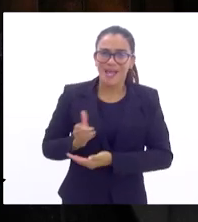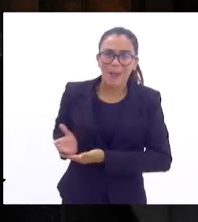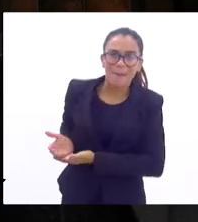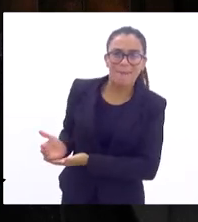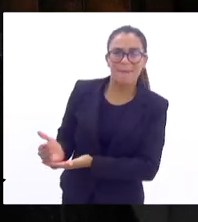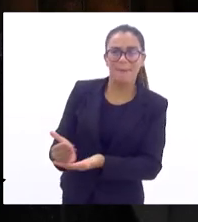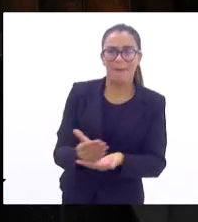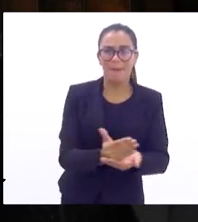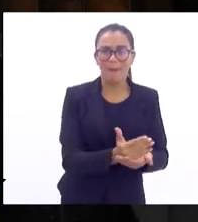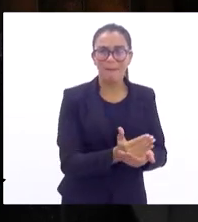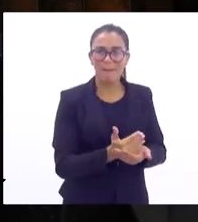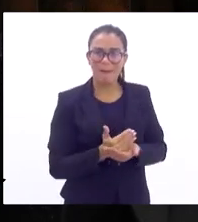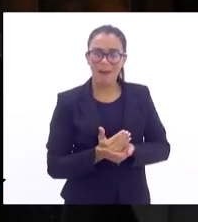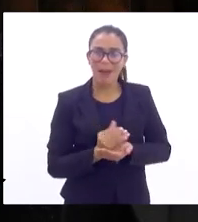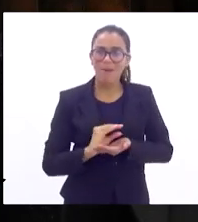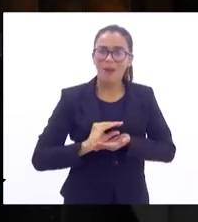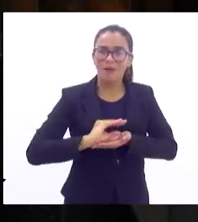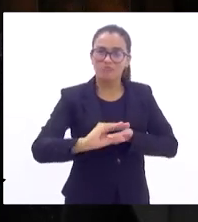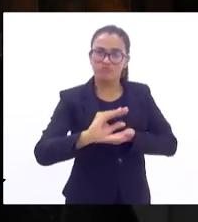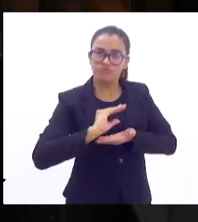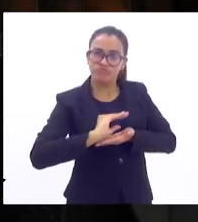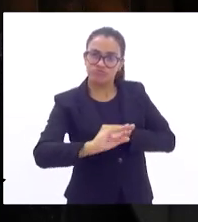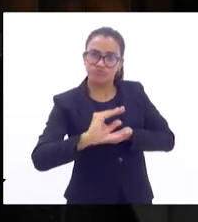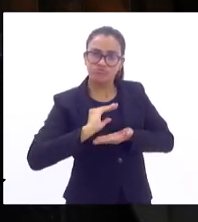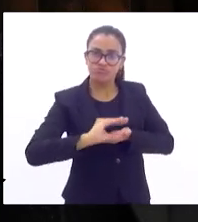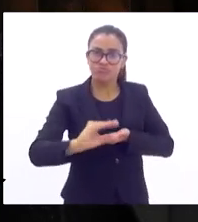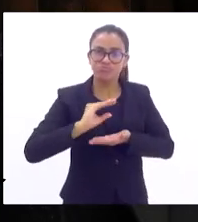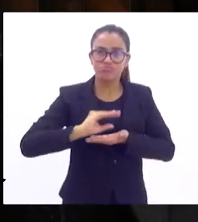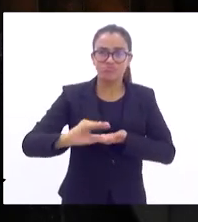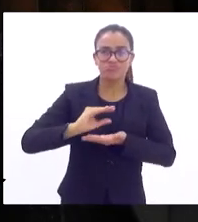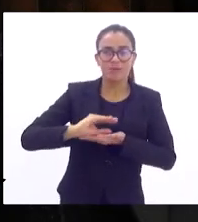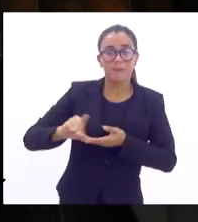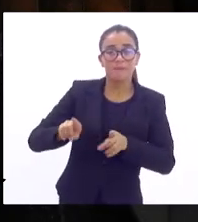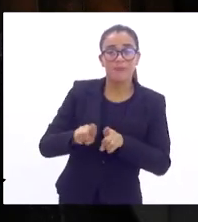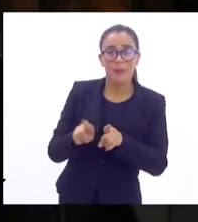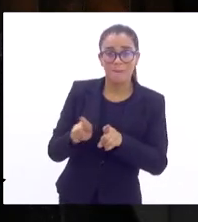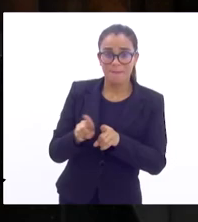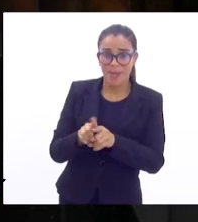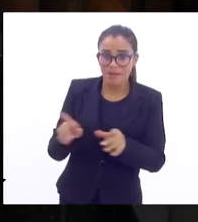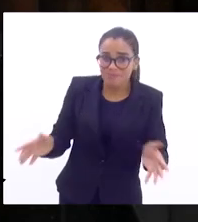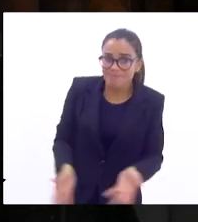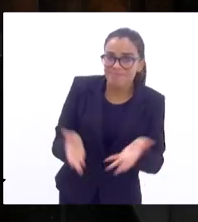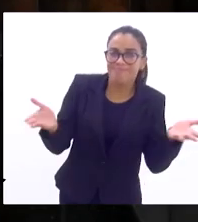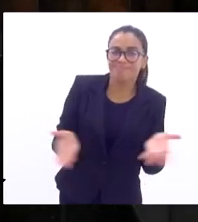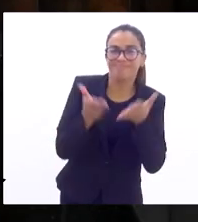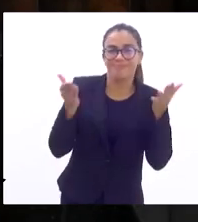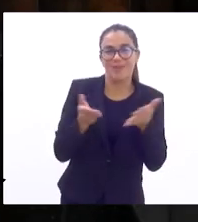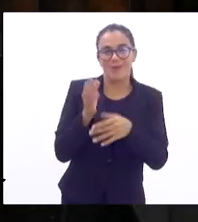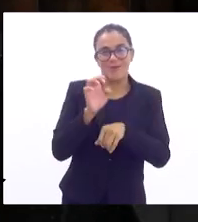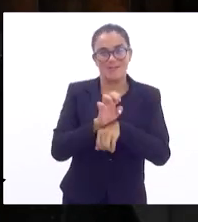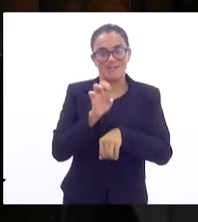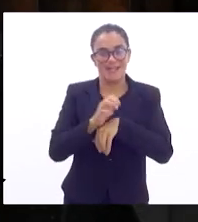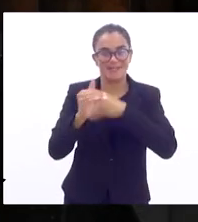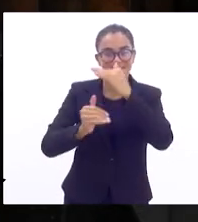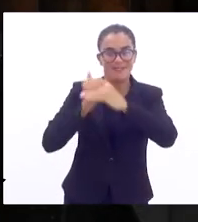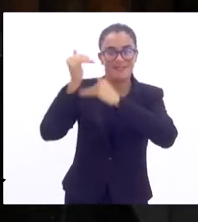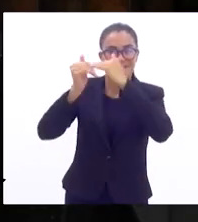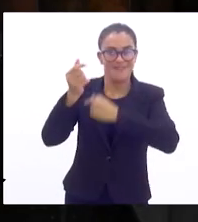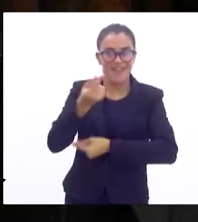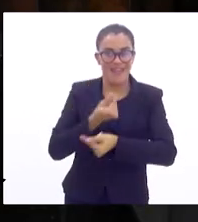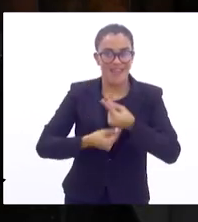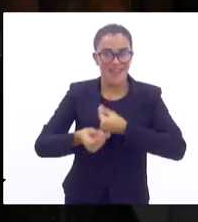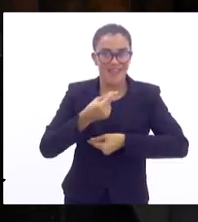para fazer investimentos e fazer o estado se desenvolver econômico socialmente